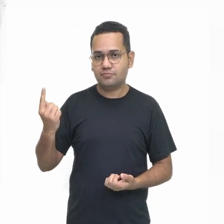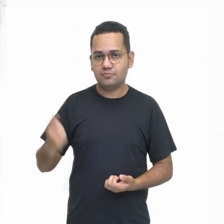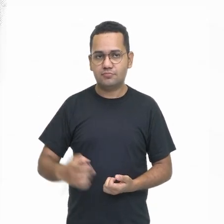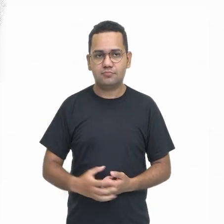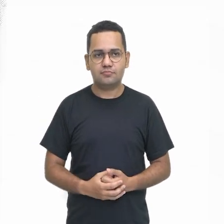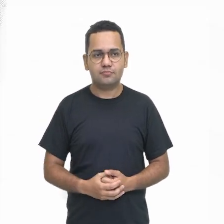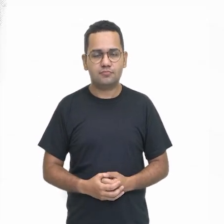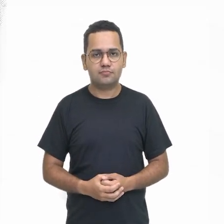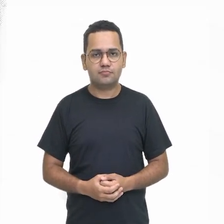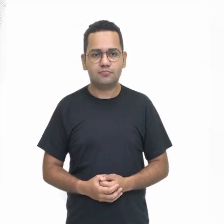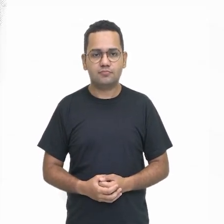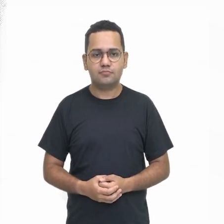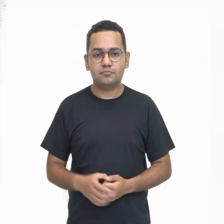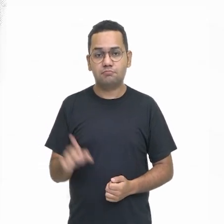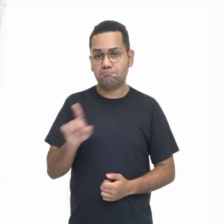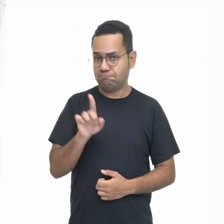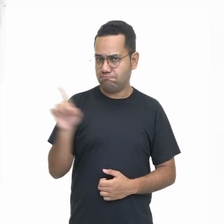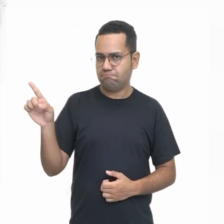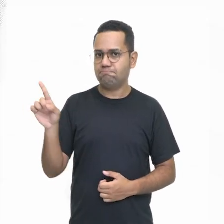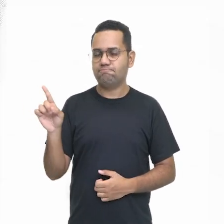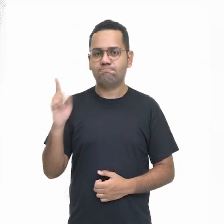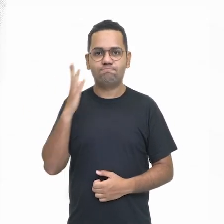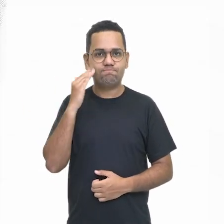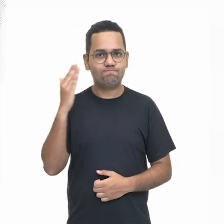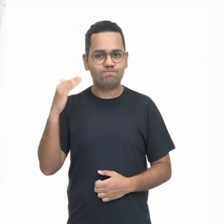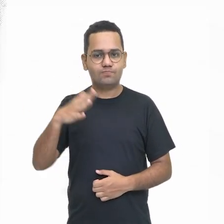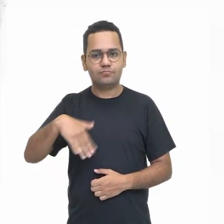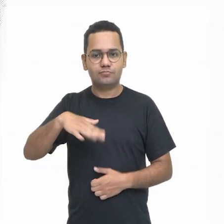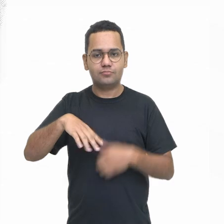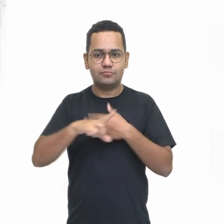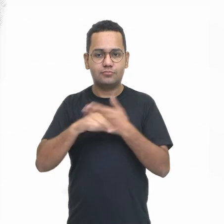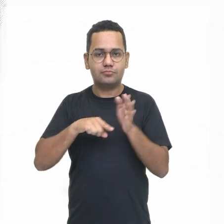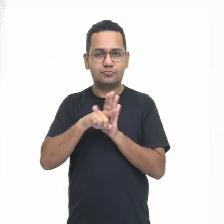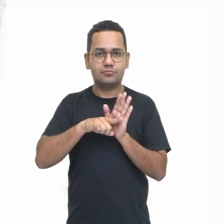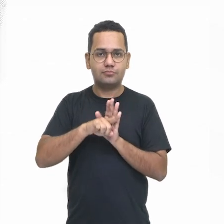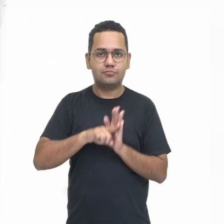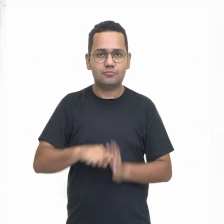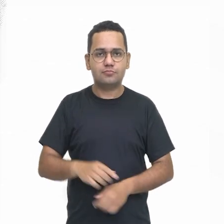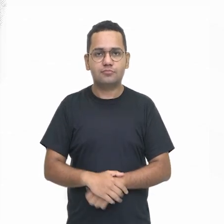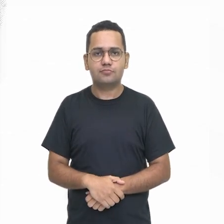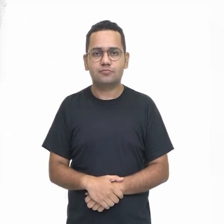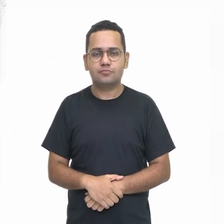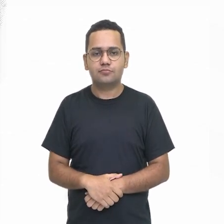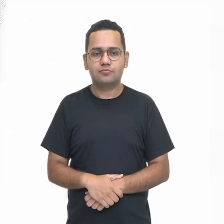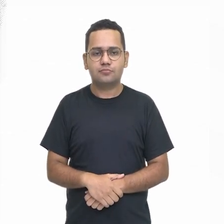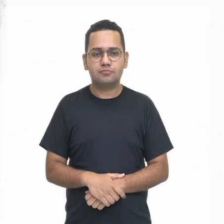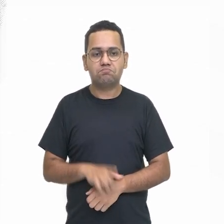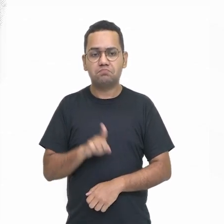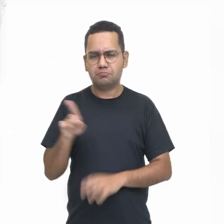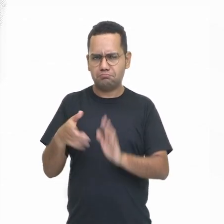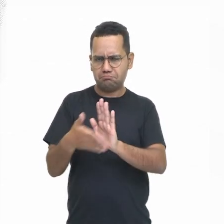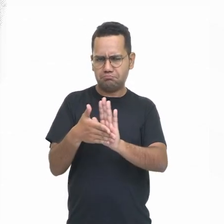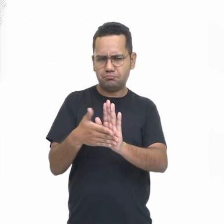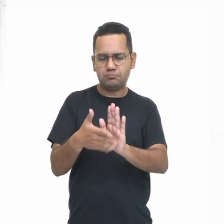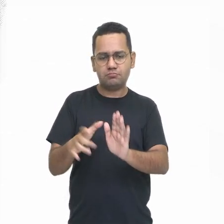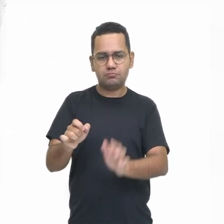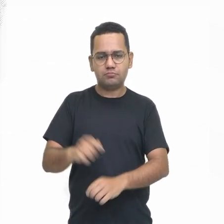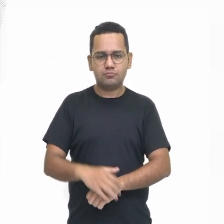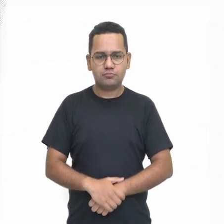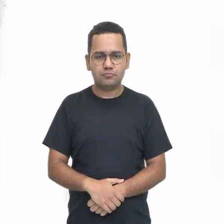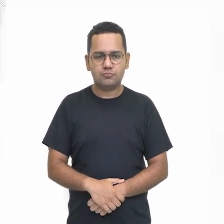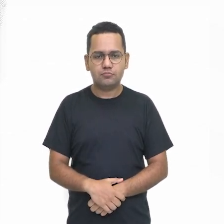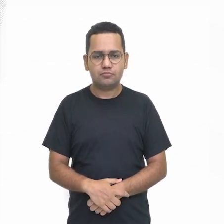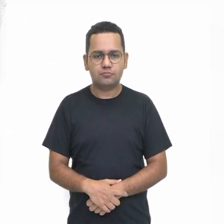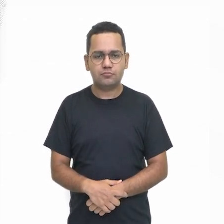imagem, porque ele foi o grande pesquisador e, na sua pesquisa, ele relacionou